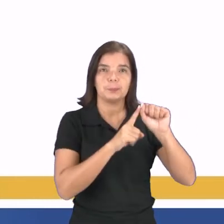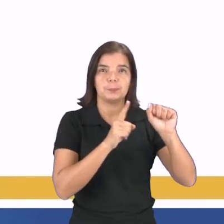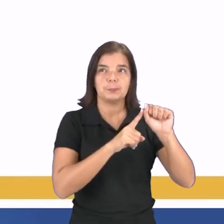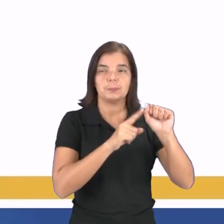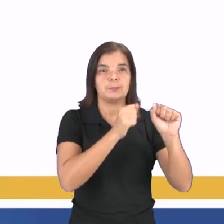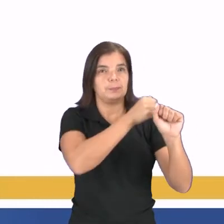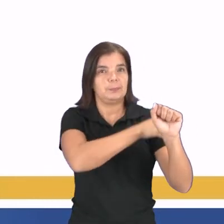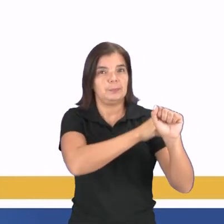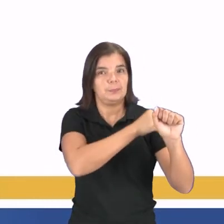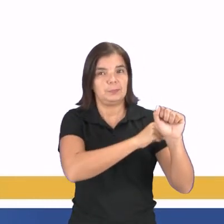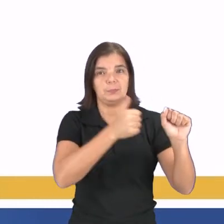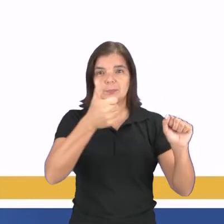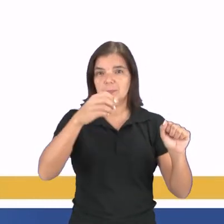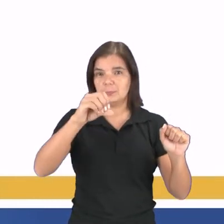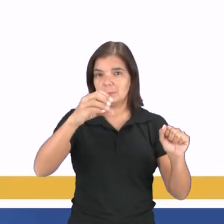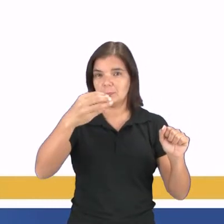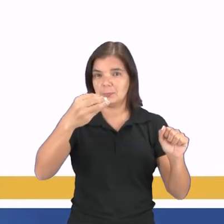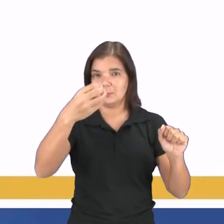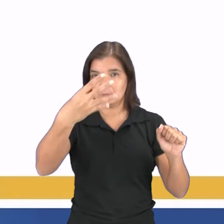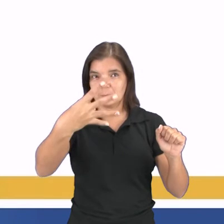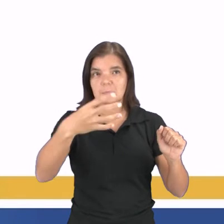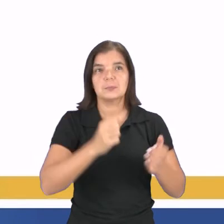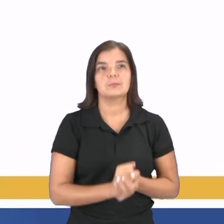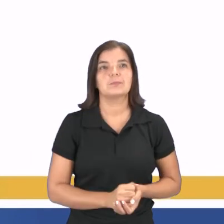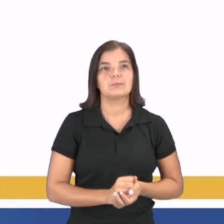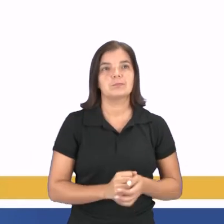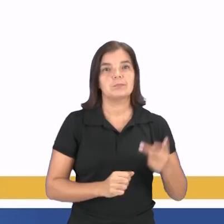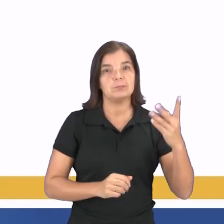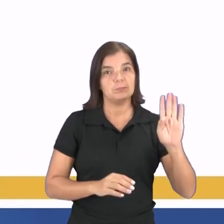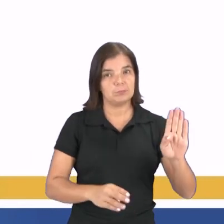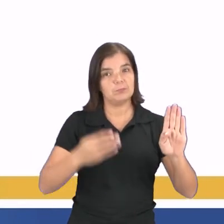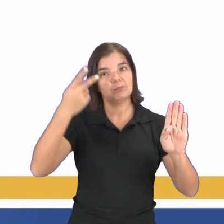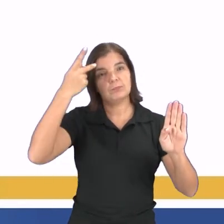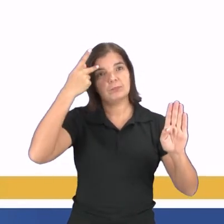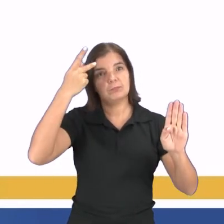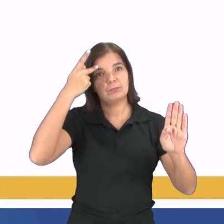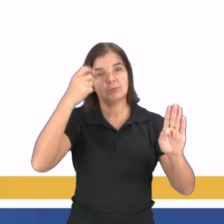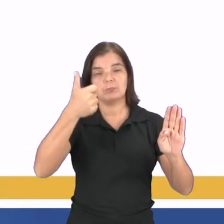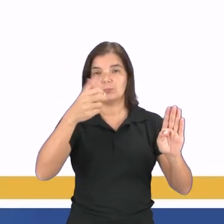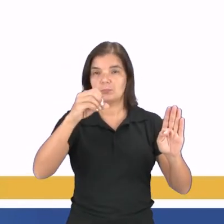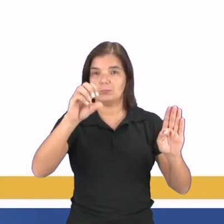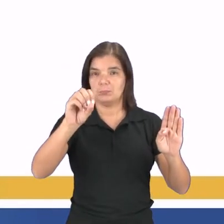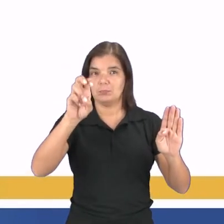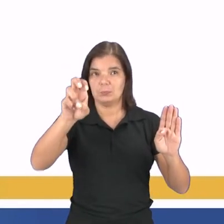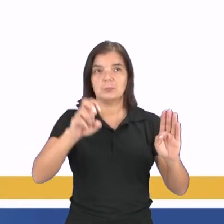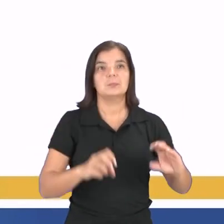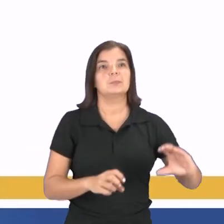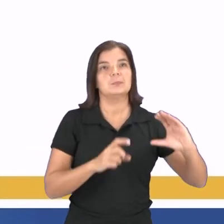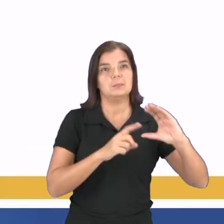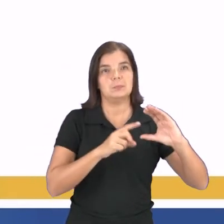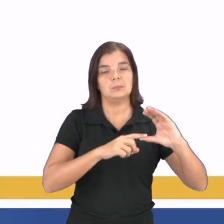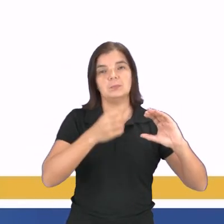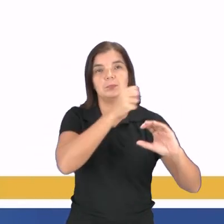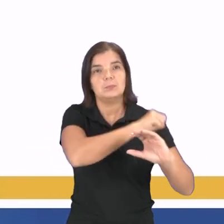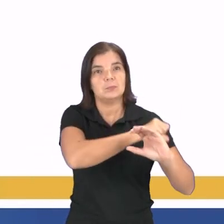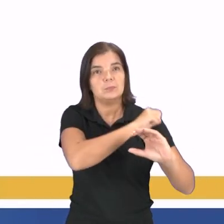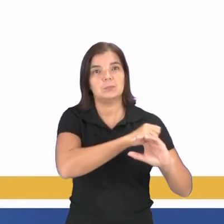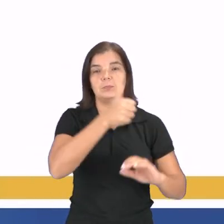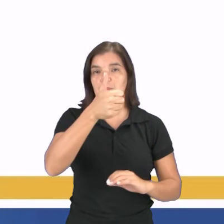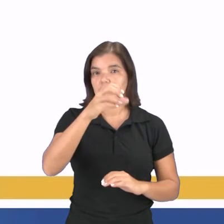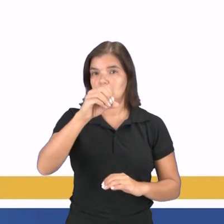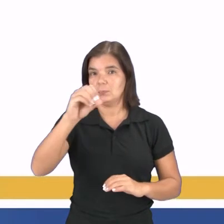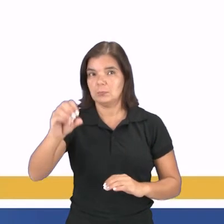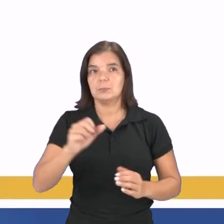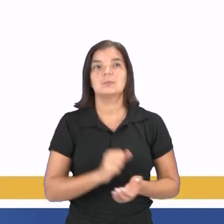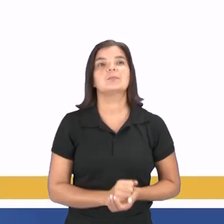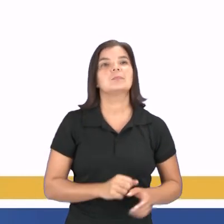alternativas. A. Rio de Janeiro em 1904. B. São Paulo em 1905. C. Rio de Janeiro